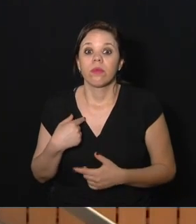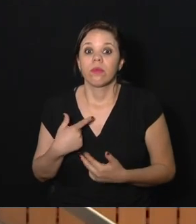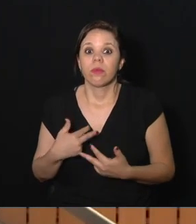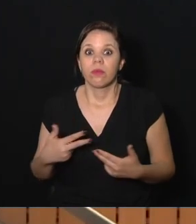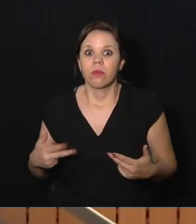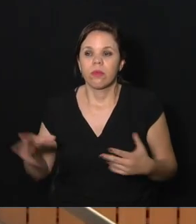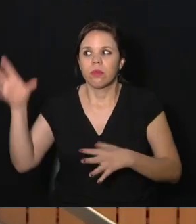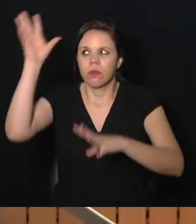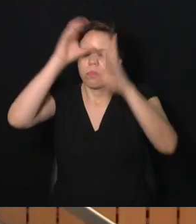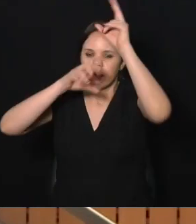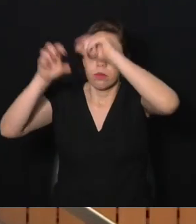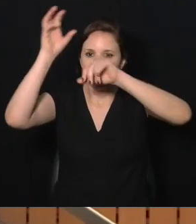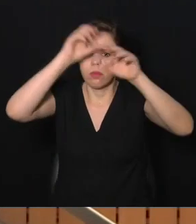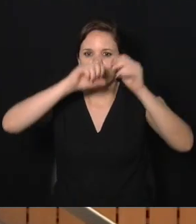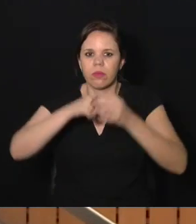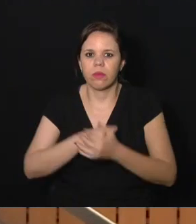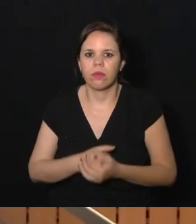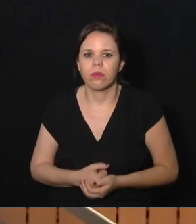muitos aprendizados,